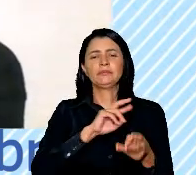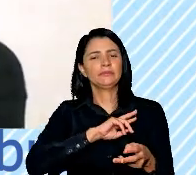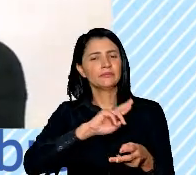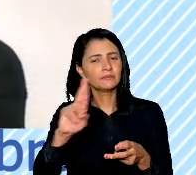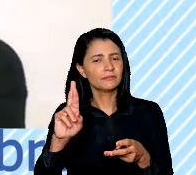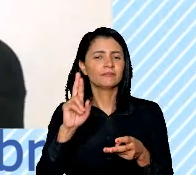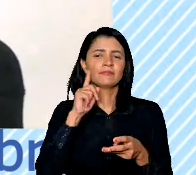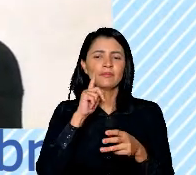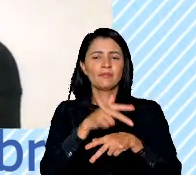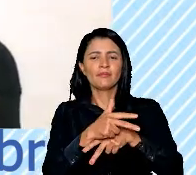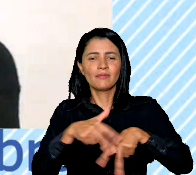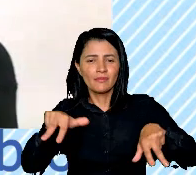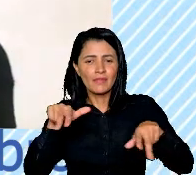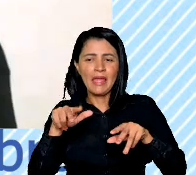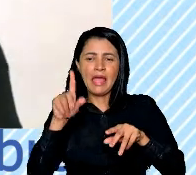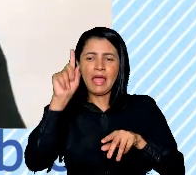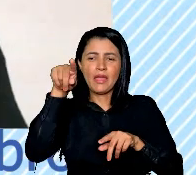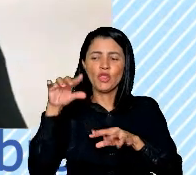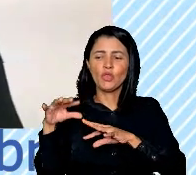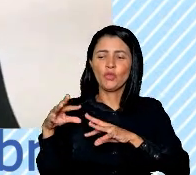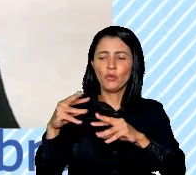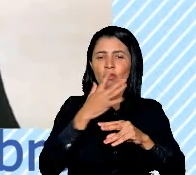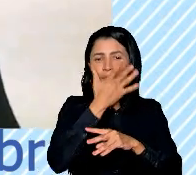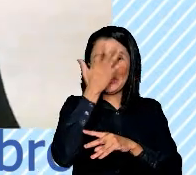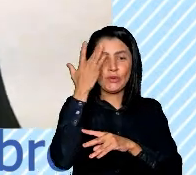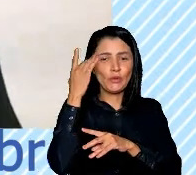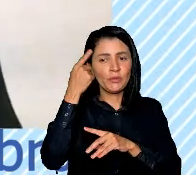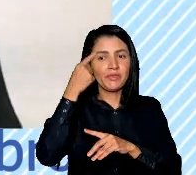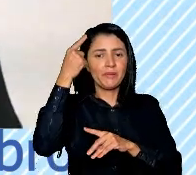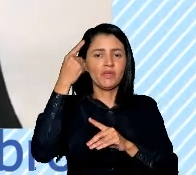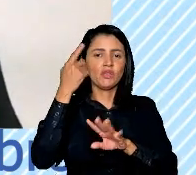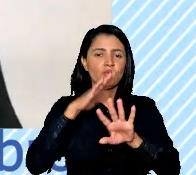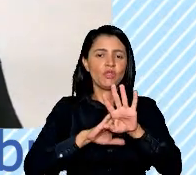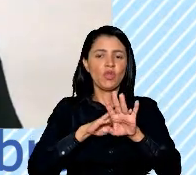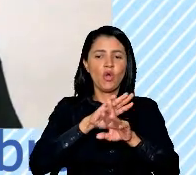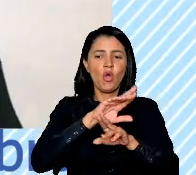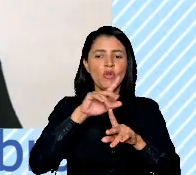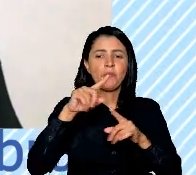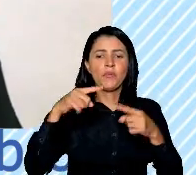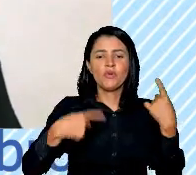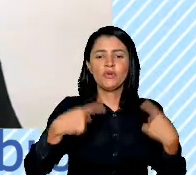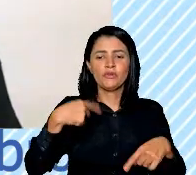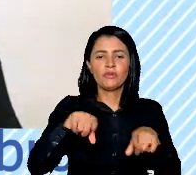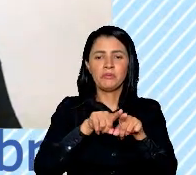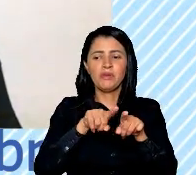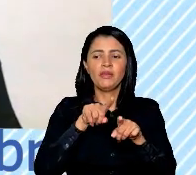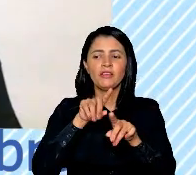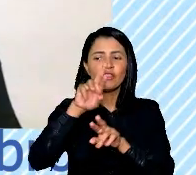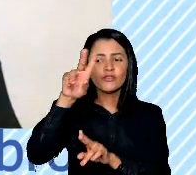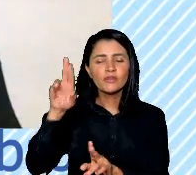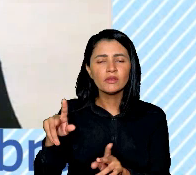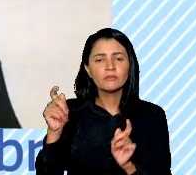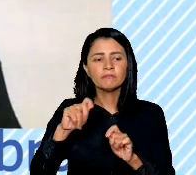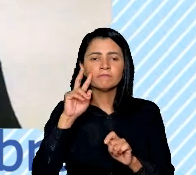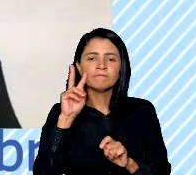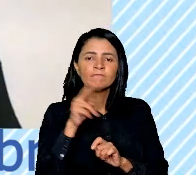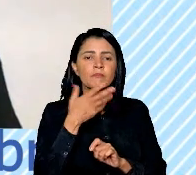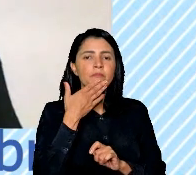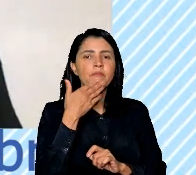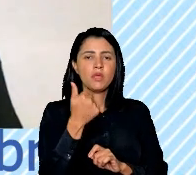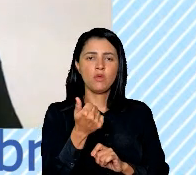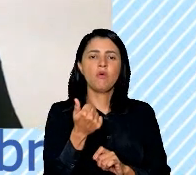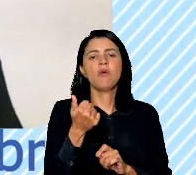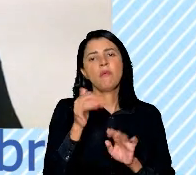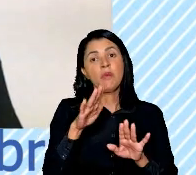pessoas de todos os espectros ideológicos e políticos tendam a ver com melhores olhos, mas, de